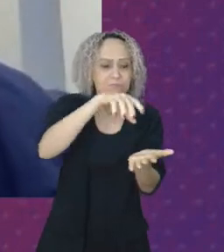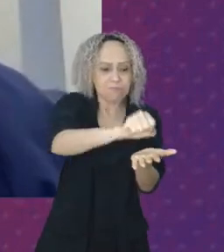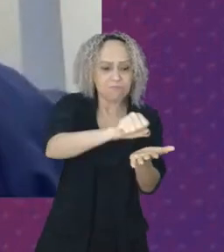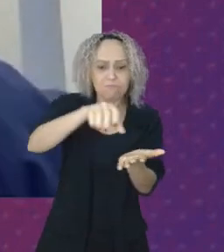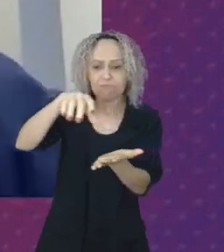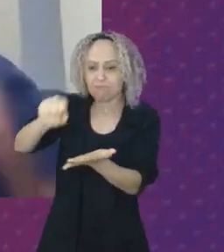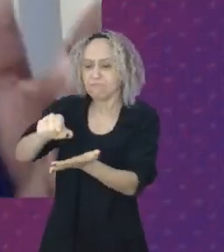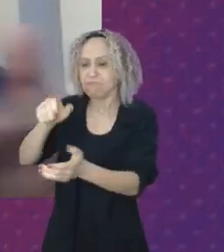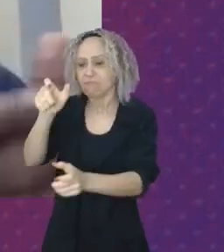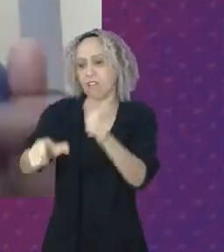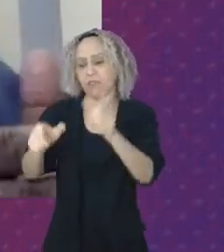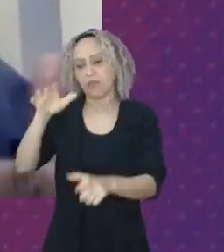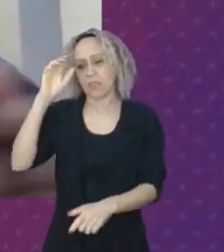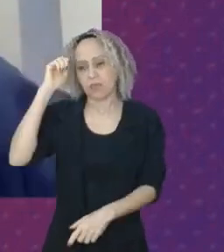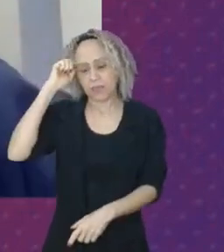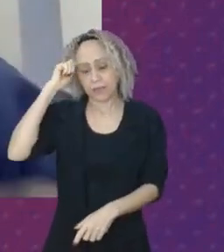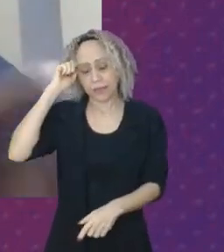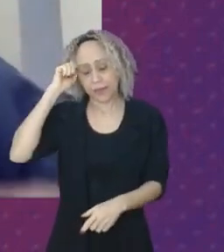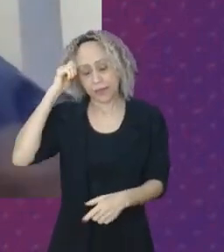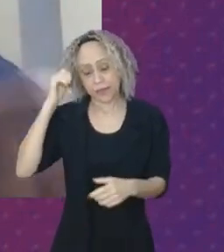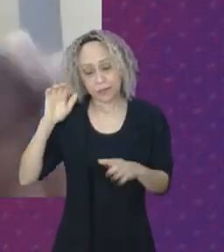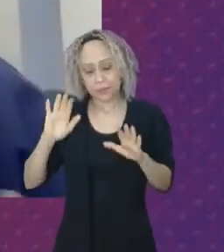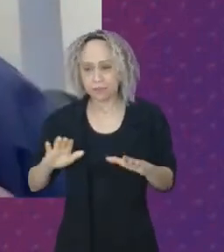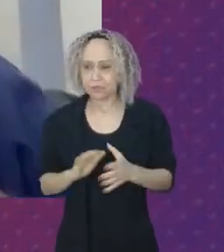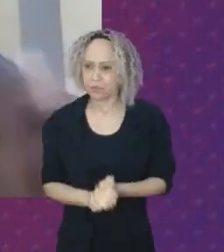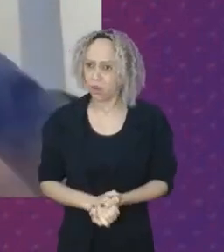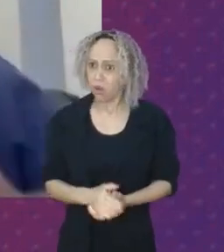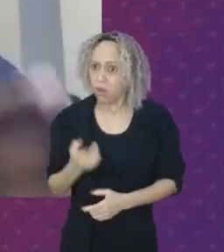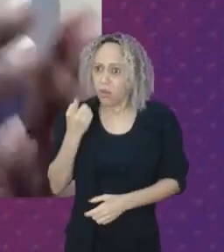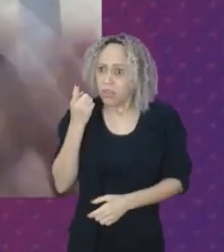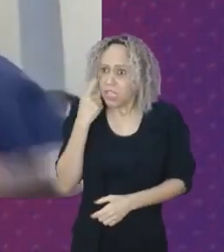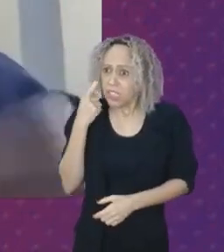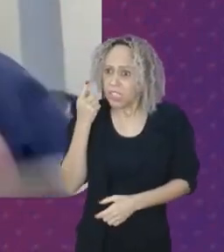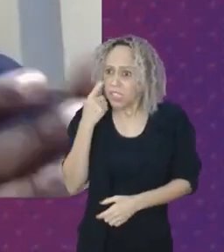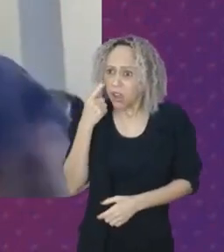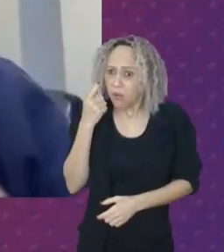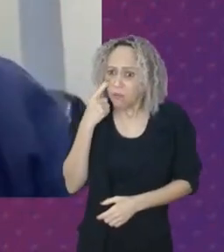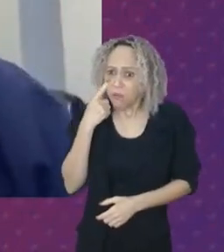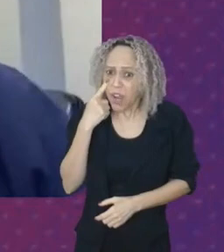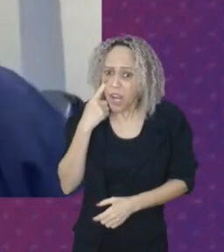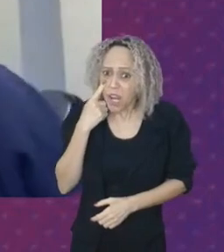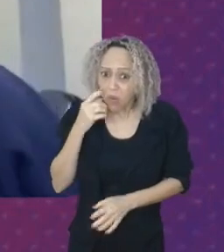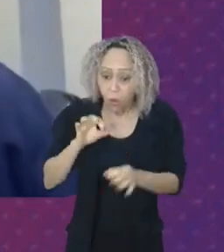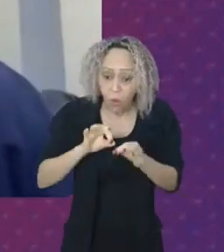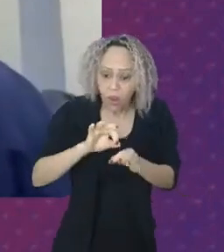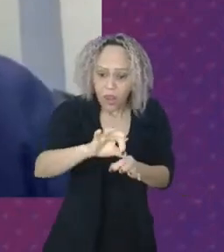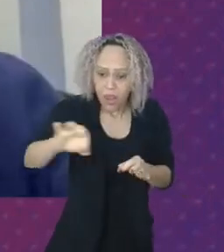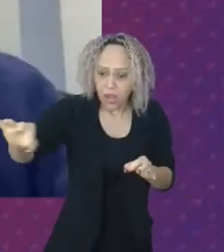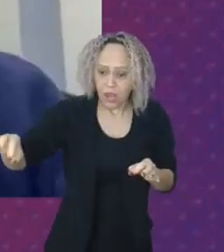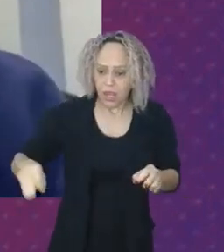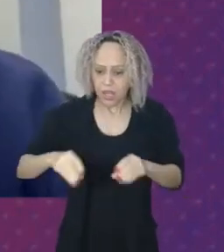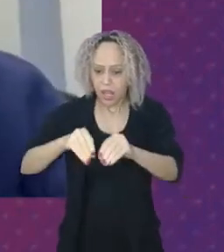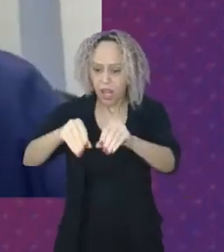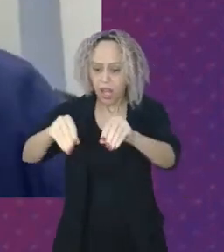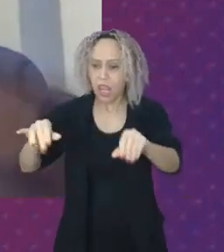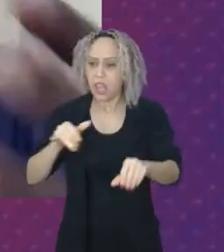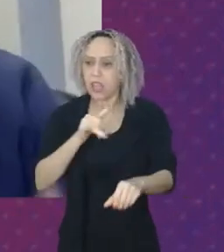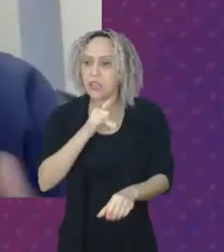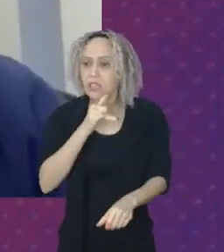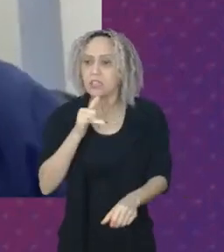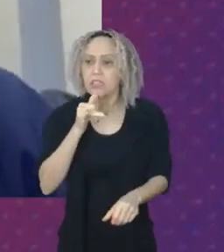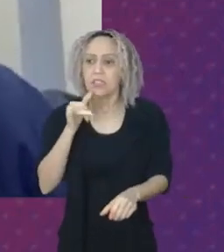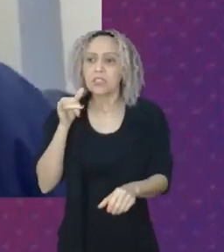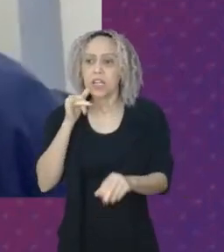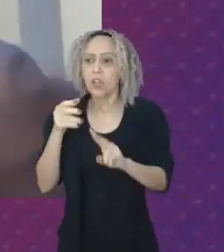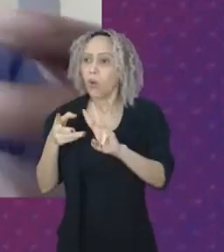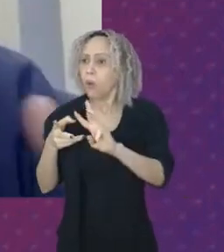aí, né, gente? Olha o que nós estamos vivendo com a mineração dentro da terra Yanomami. Veja o que nós, mineiros,